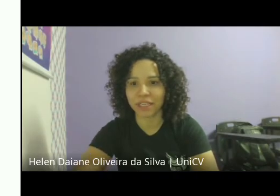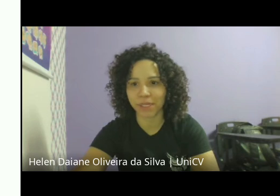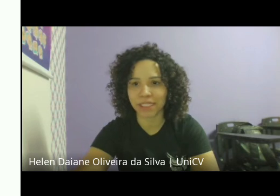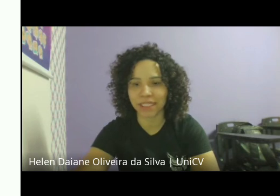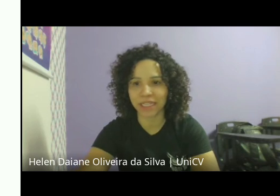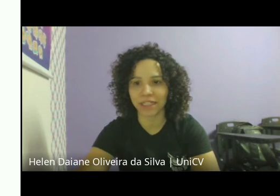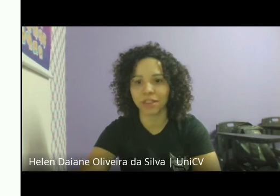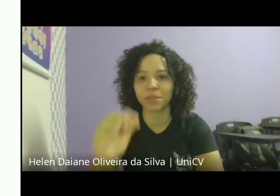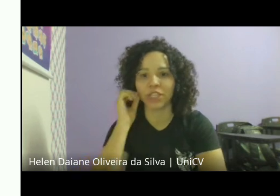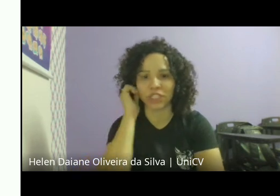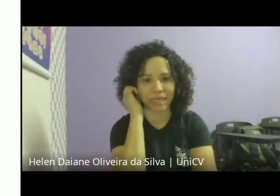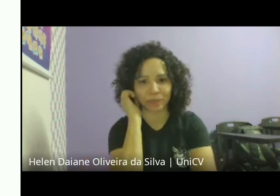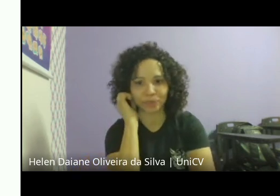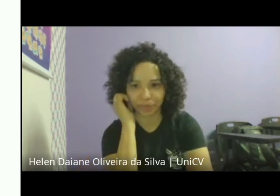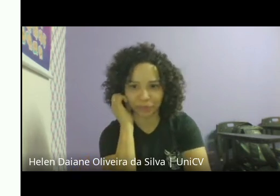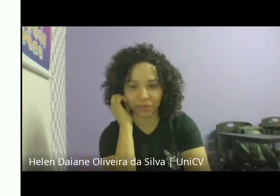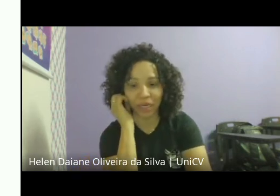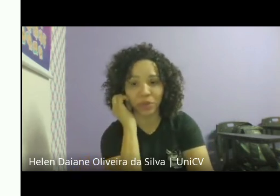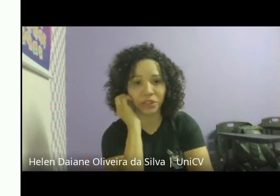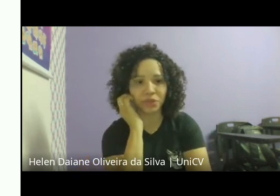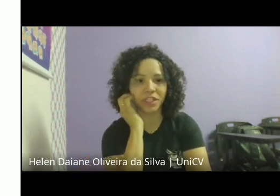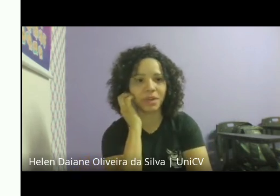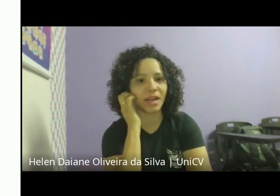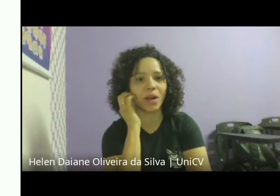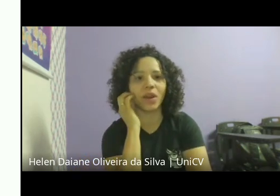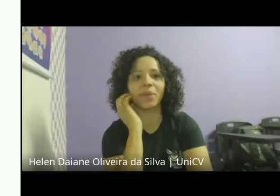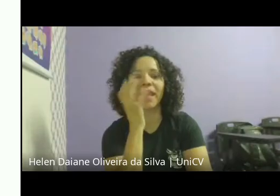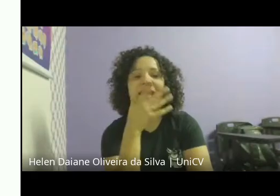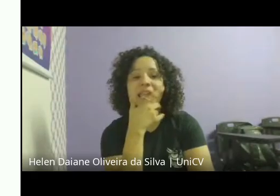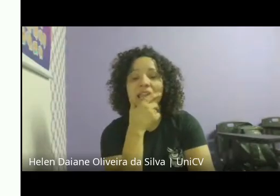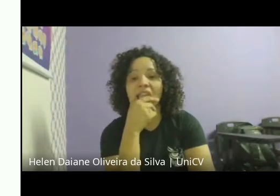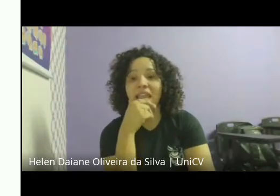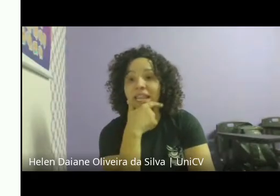verifica se dá para acessar, se dá dando para registrar. Enquanto isso, eu vou terminando a aula.